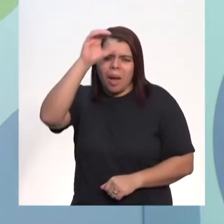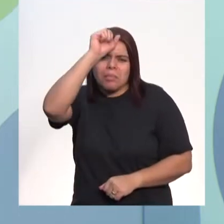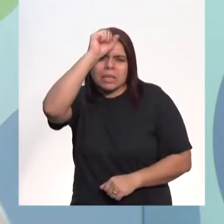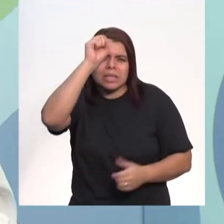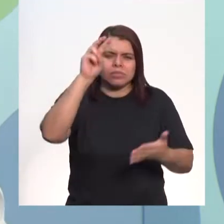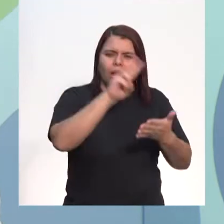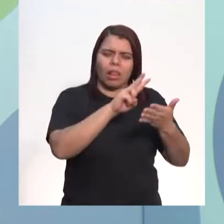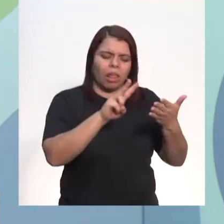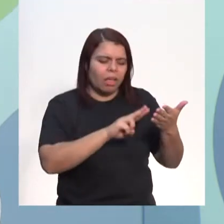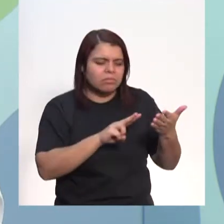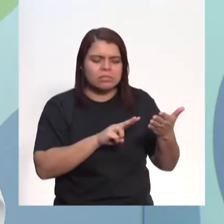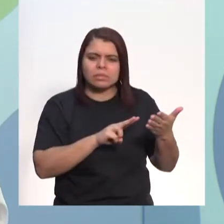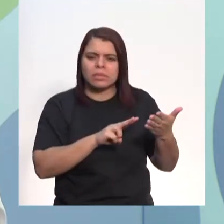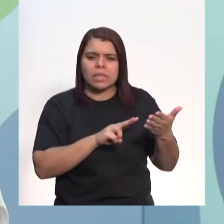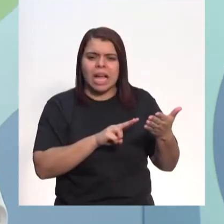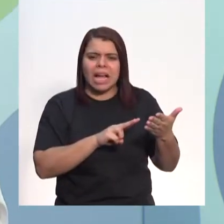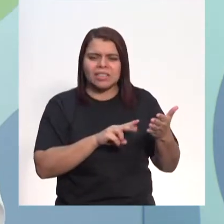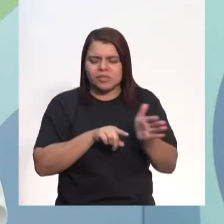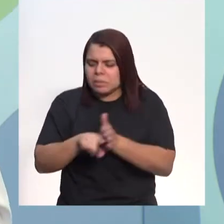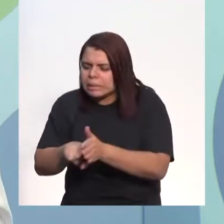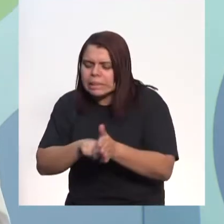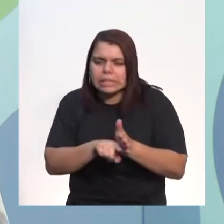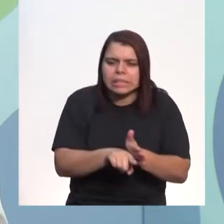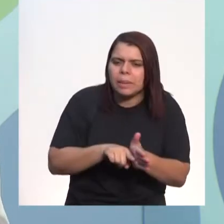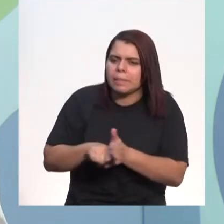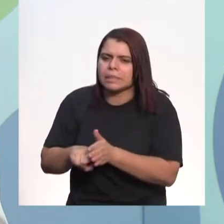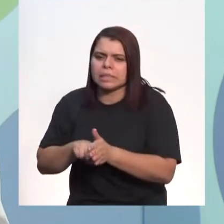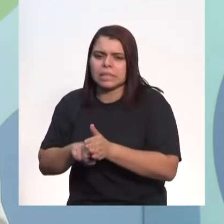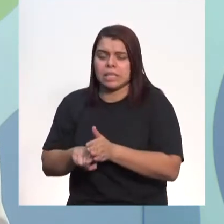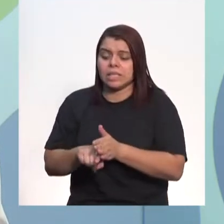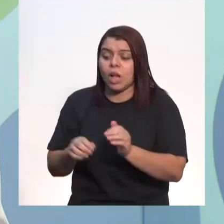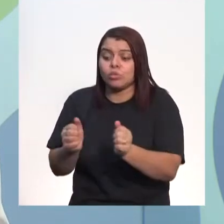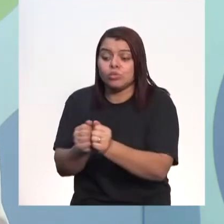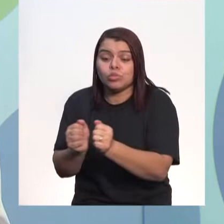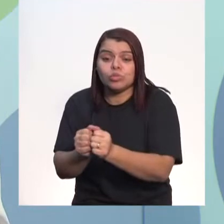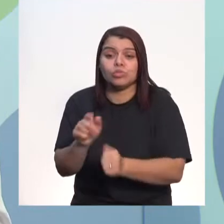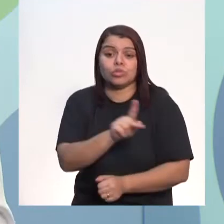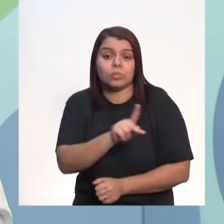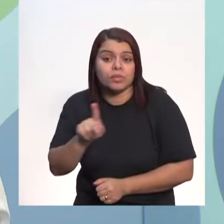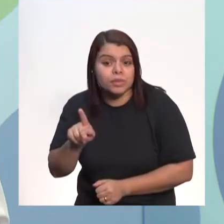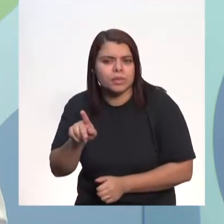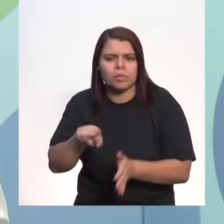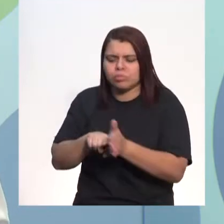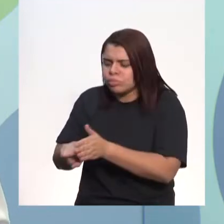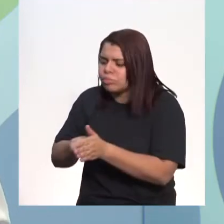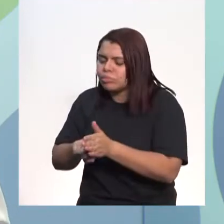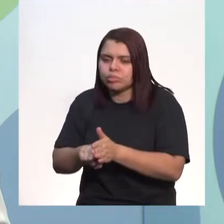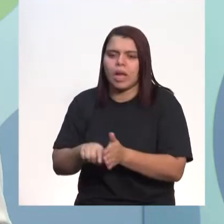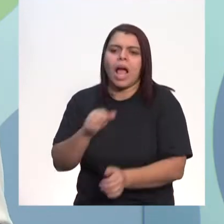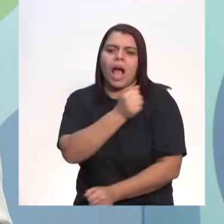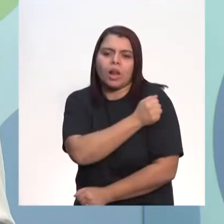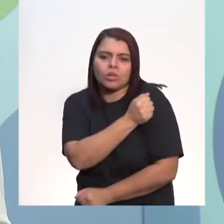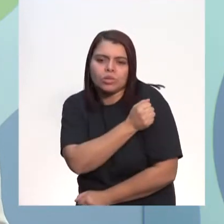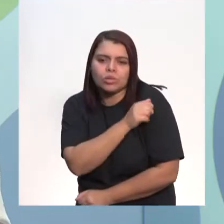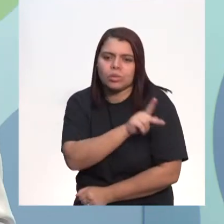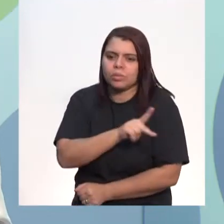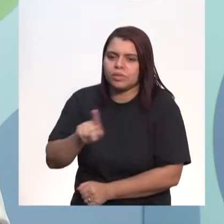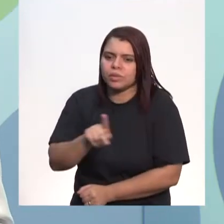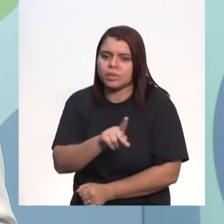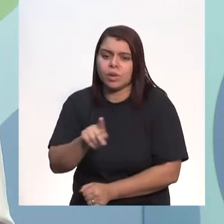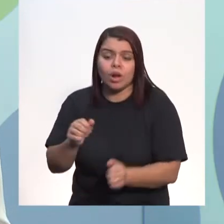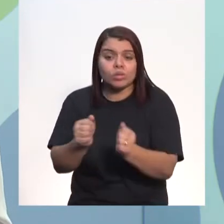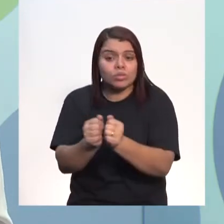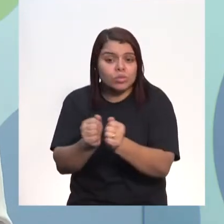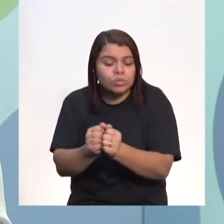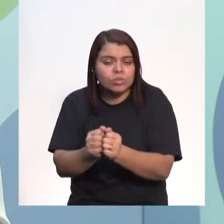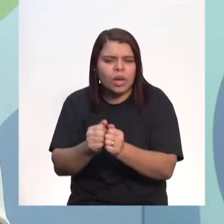hipótese. E esse trabalho ele é feito ali, junto com o professor. É aluno-professor. É um processo que se dá de